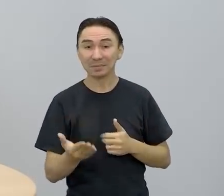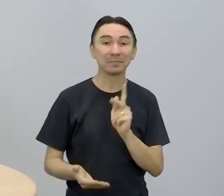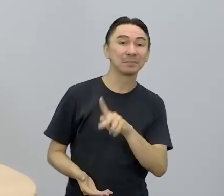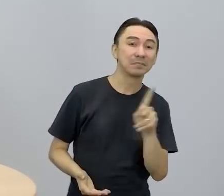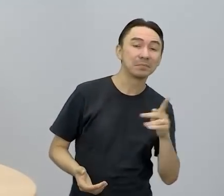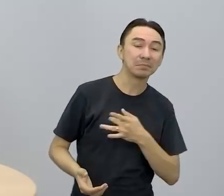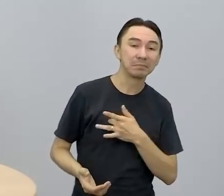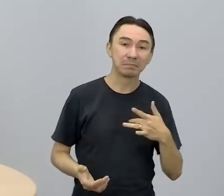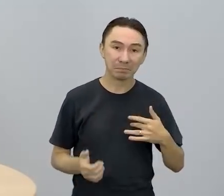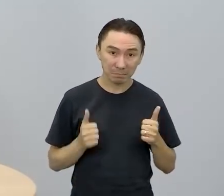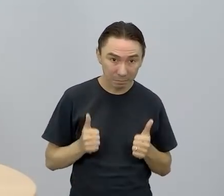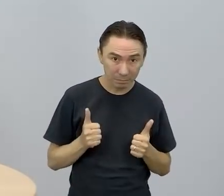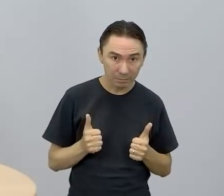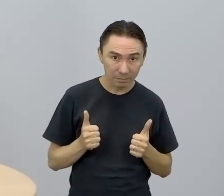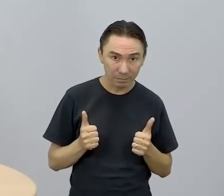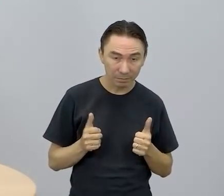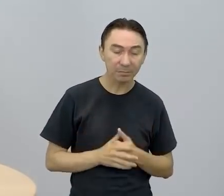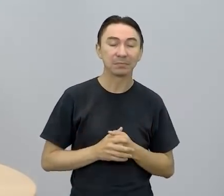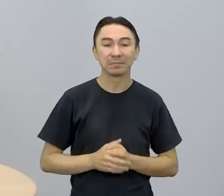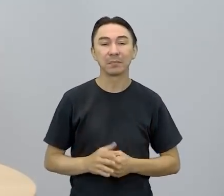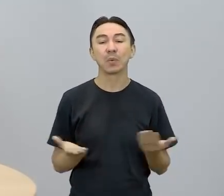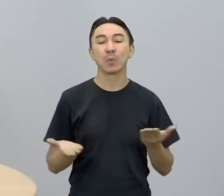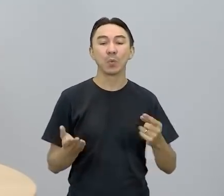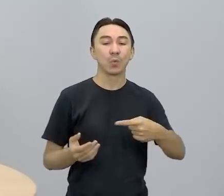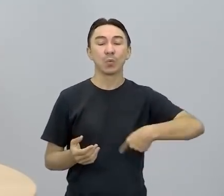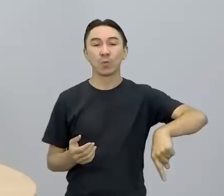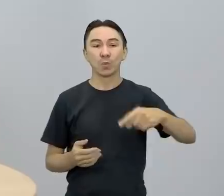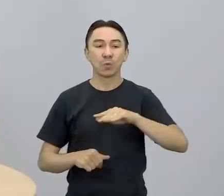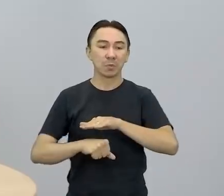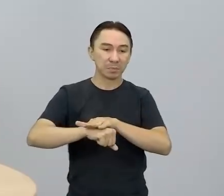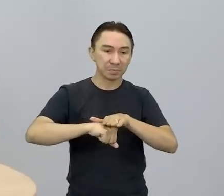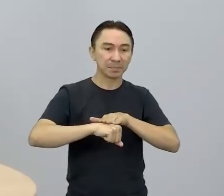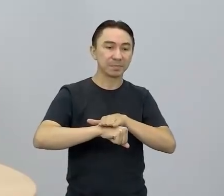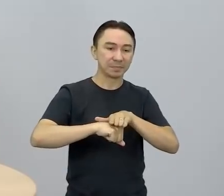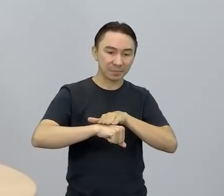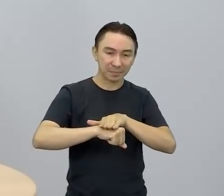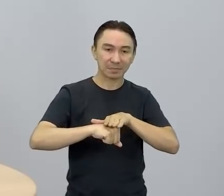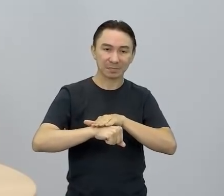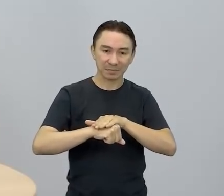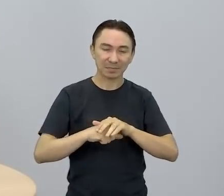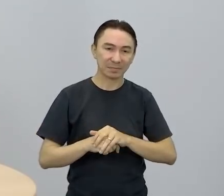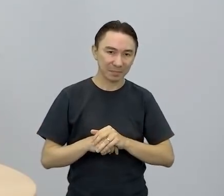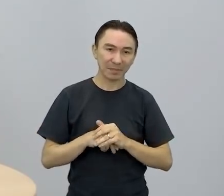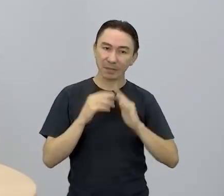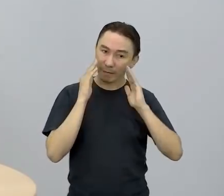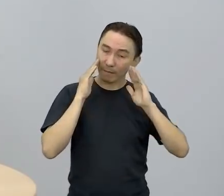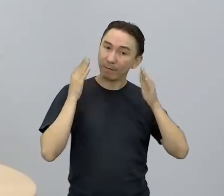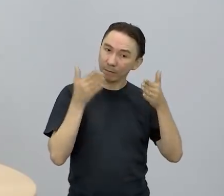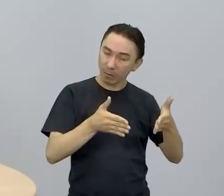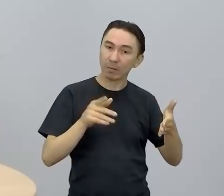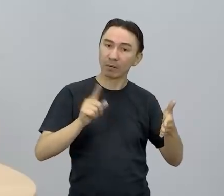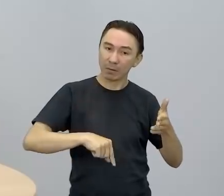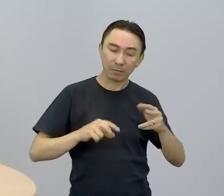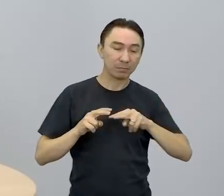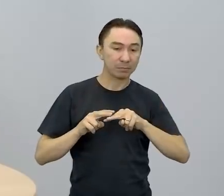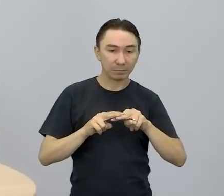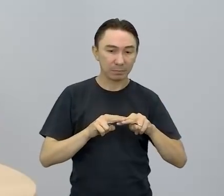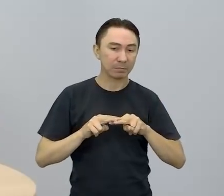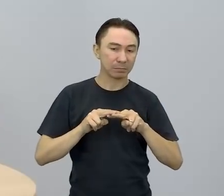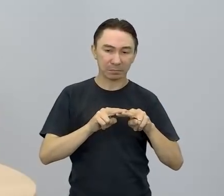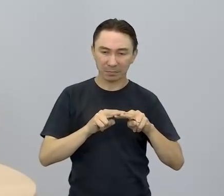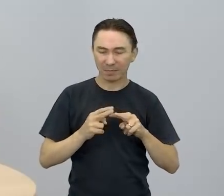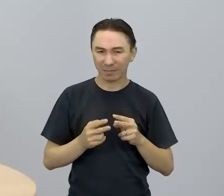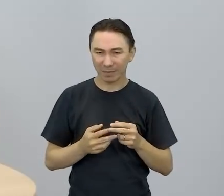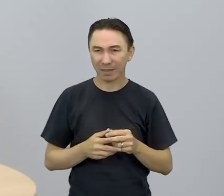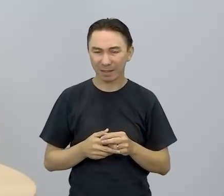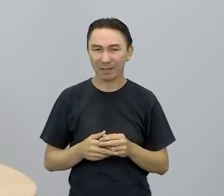estão? A gente vai conversar um pouquinho com vocês e continuar esse foco na recuperação, que já foi dado